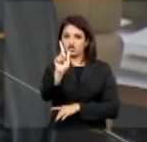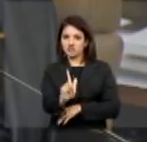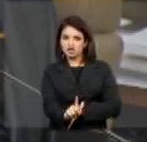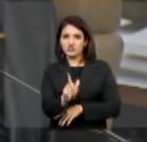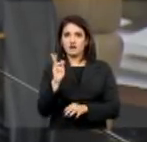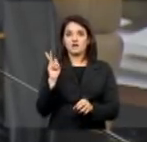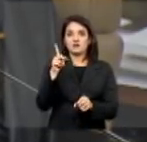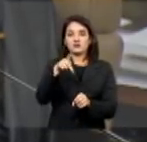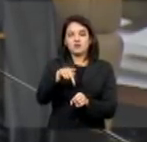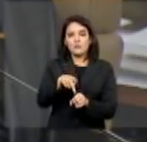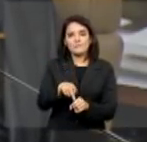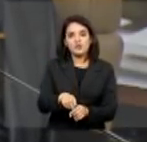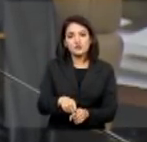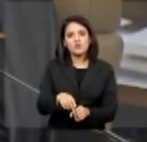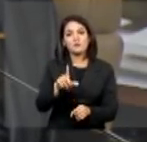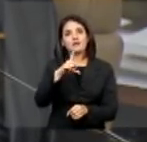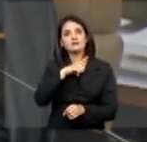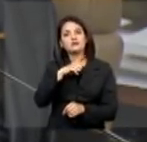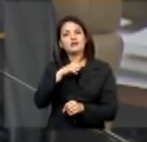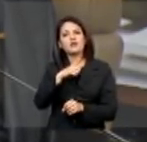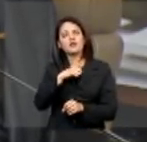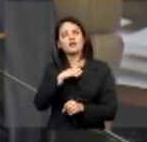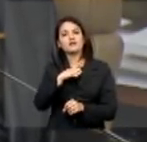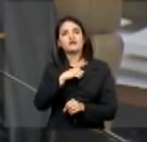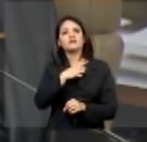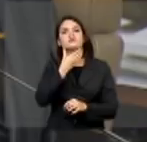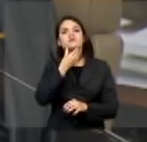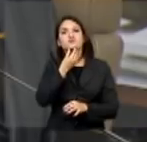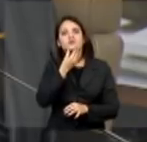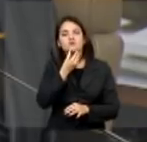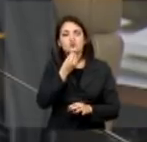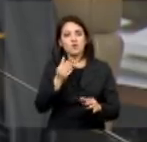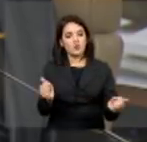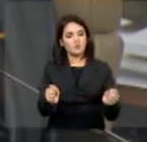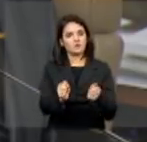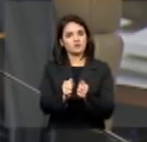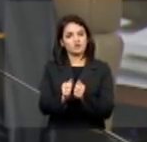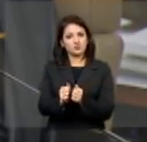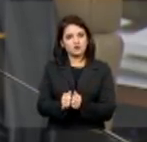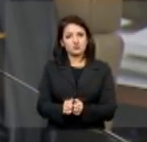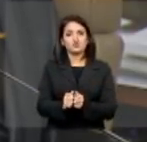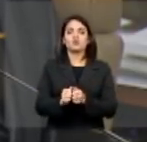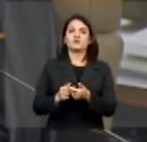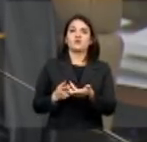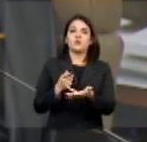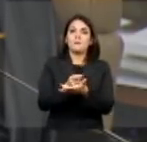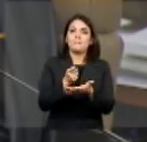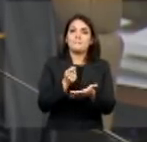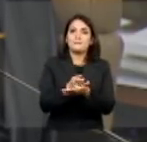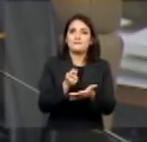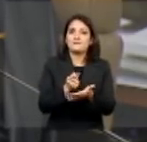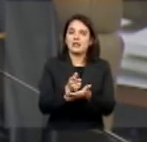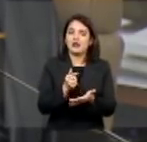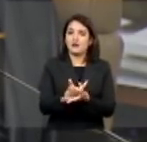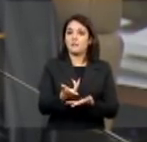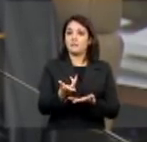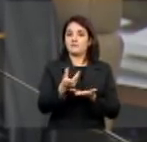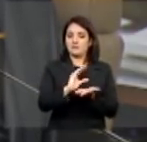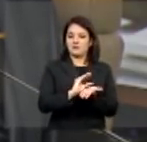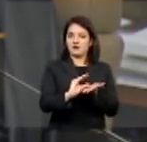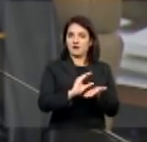sucedido pacientes na condução do empreendimento em que supostamente efetuado os pagamentos de vantagem indevida